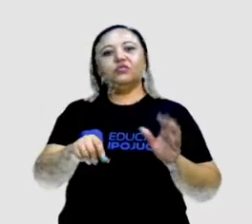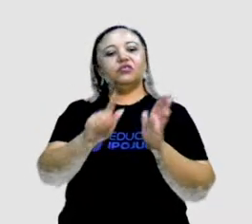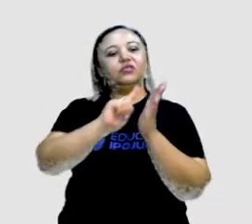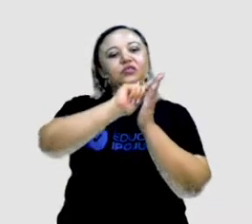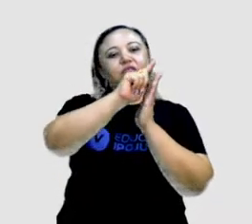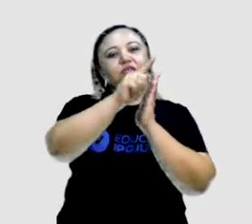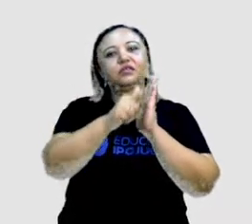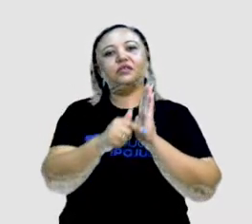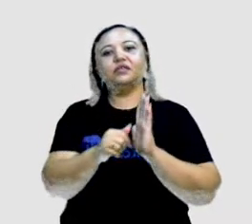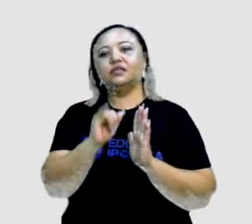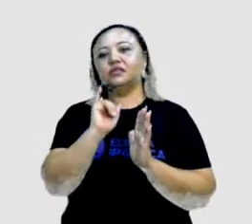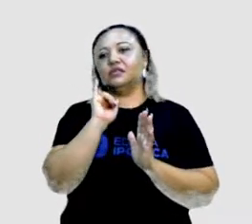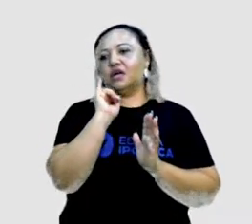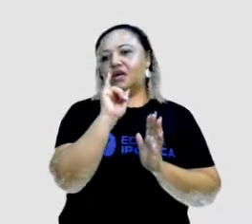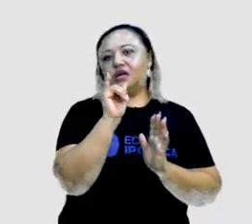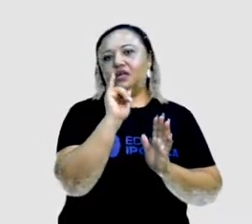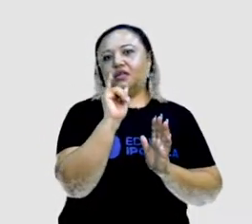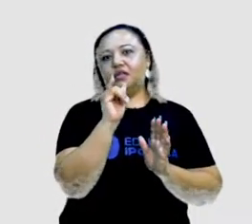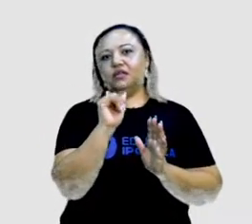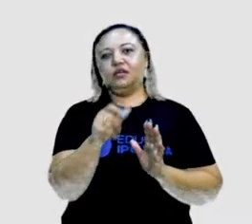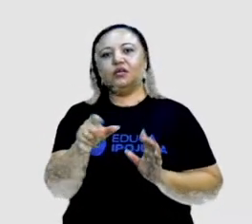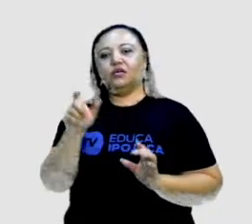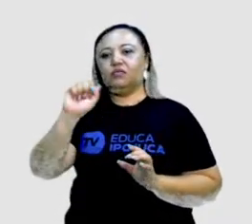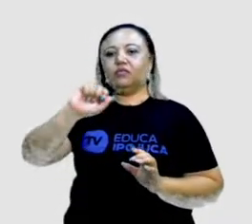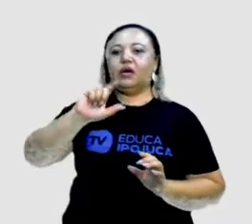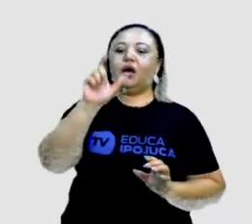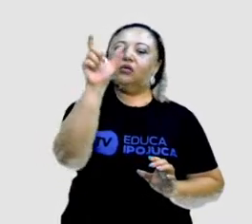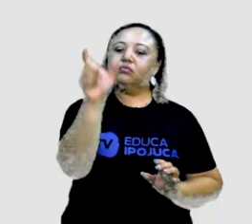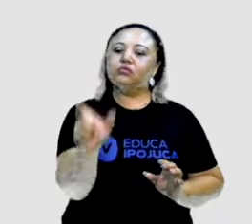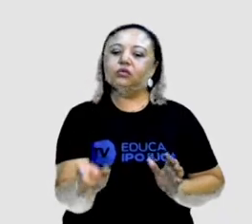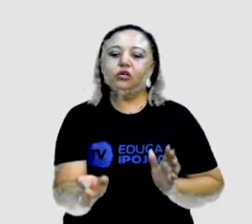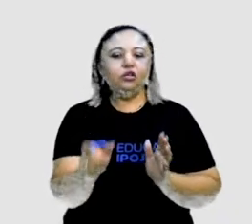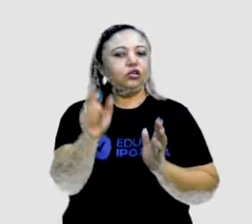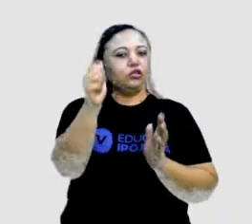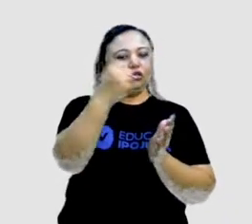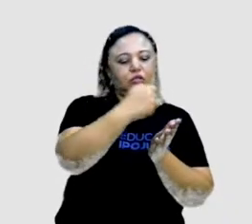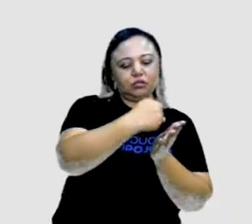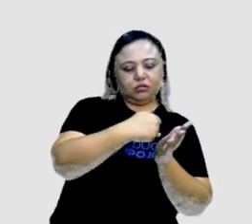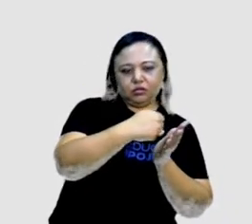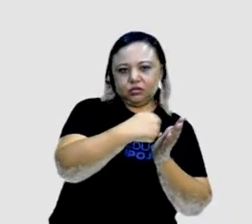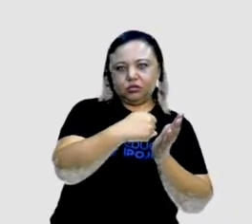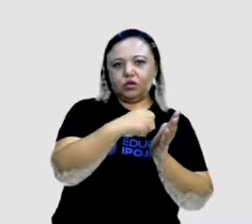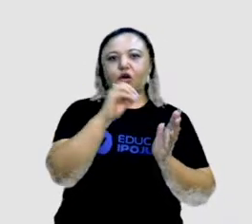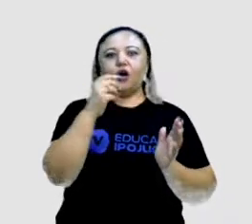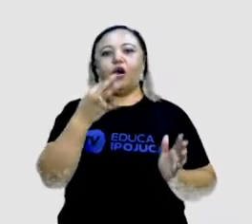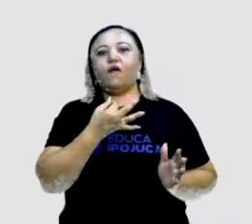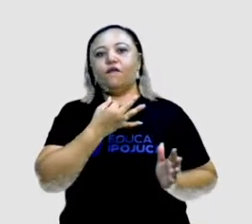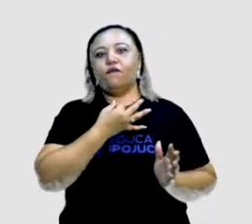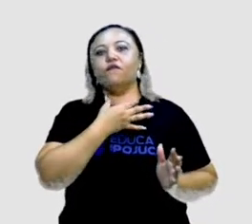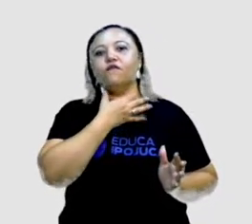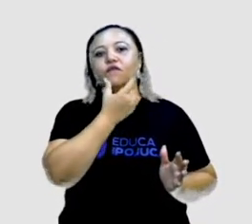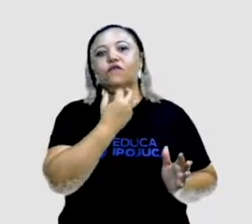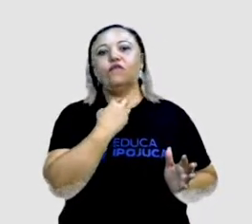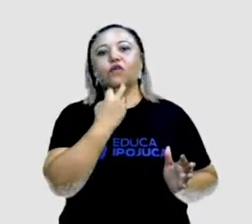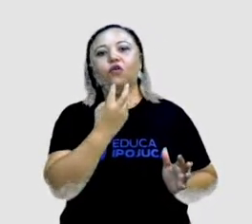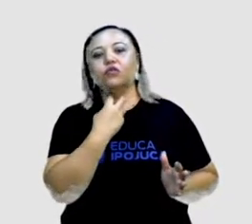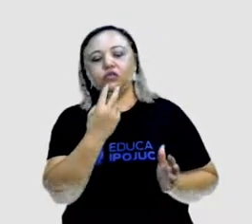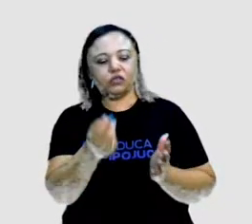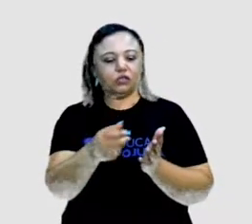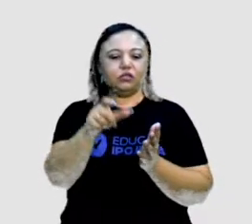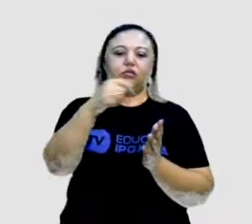distinguindo autor, narrador, personagem, narrador, observador, vozes do narrador e vozes